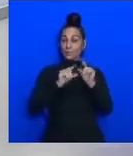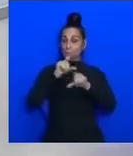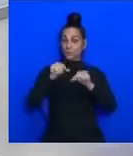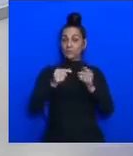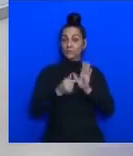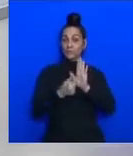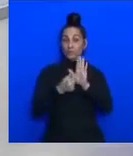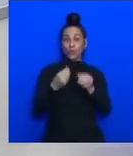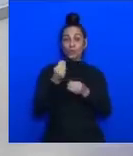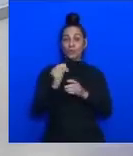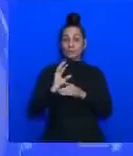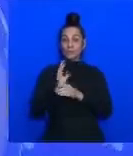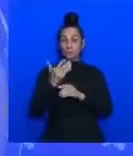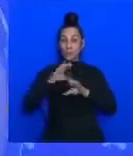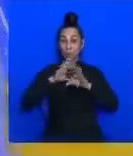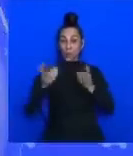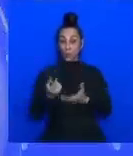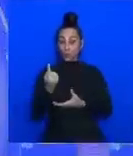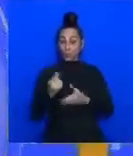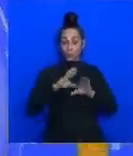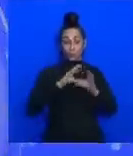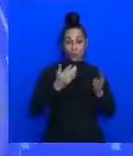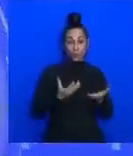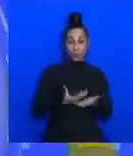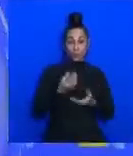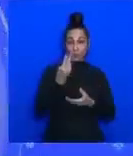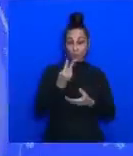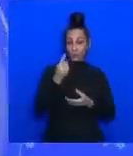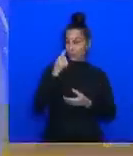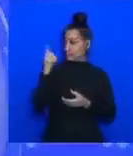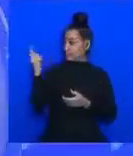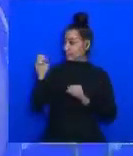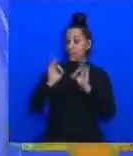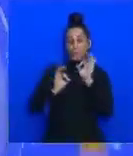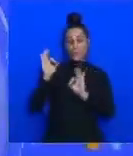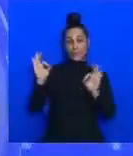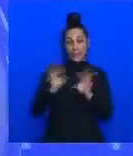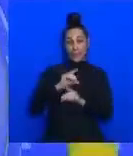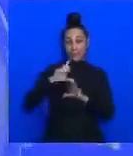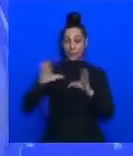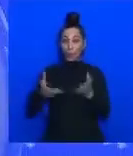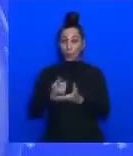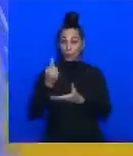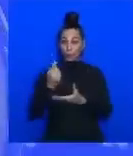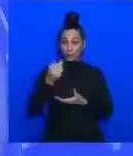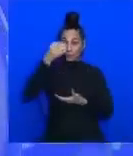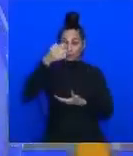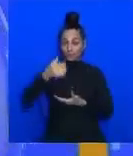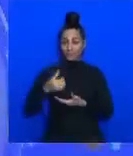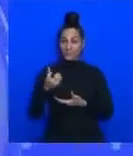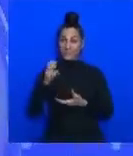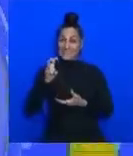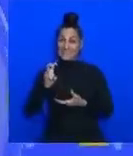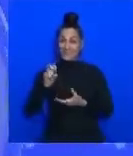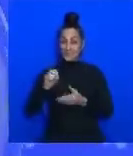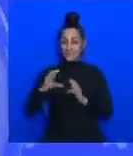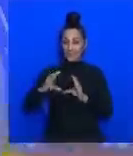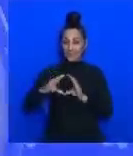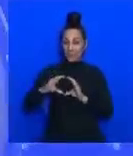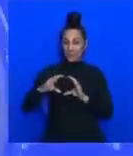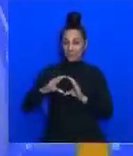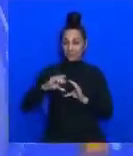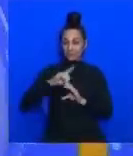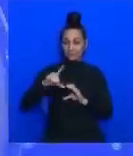funcionar. Estamos aqui com os globos número 1 e número 2 preparados para este sorteio, sendo que o globo número 1 está com suporte carregado com 50